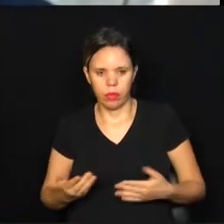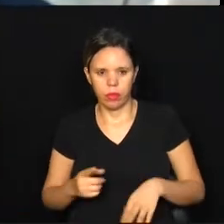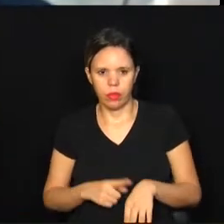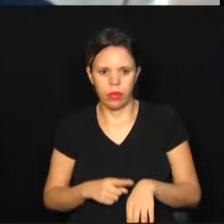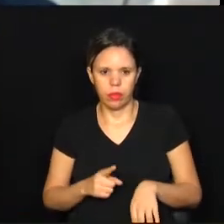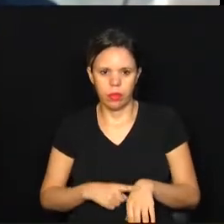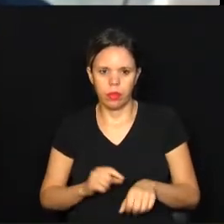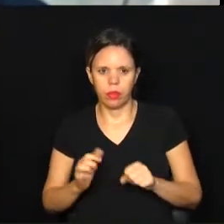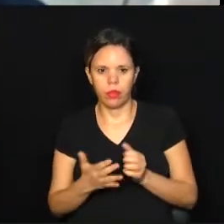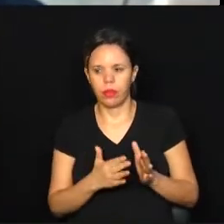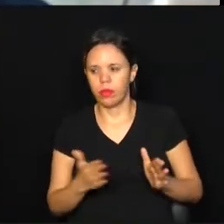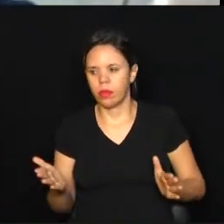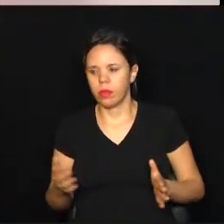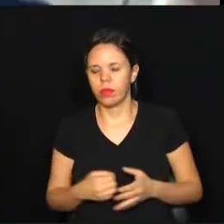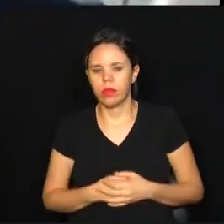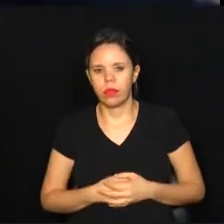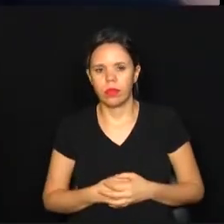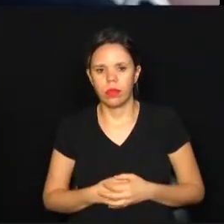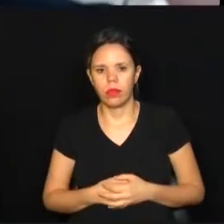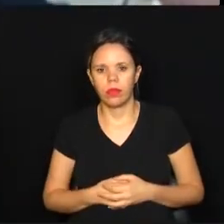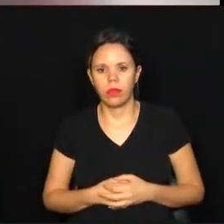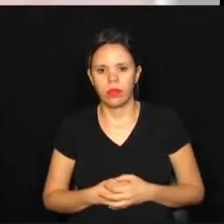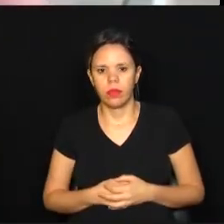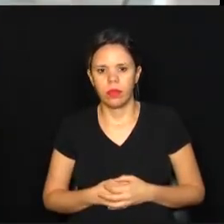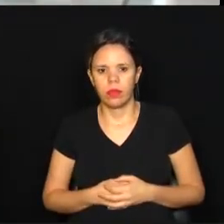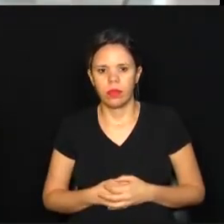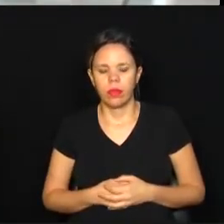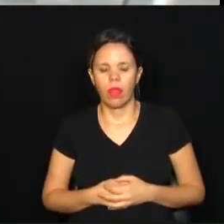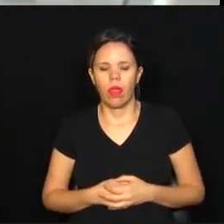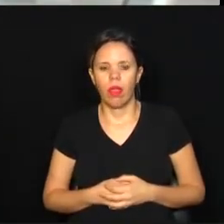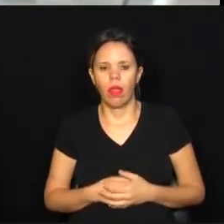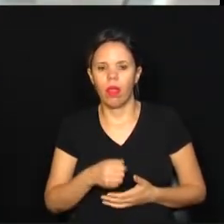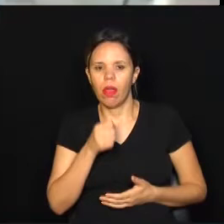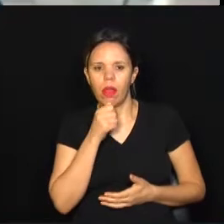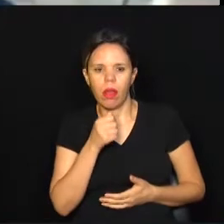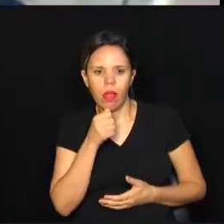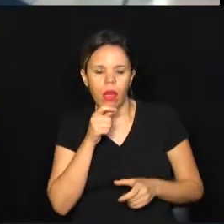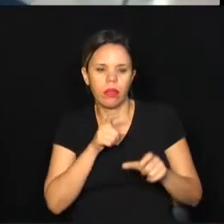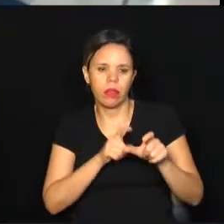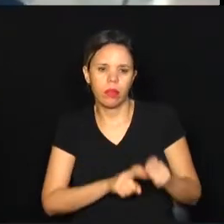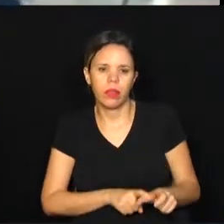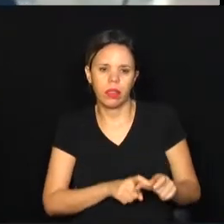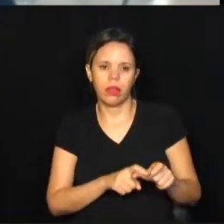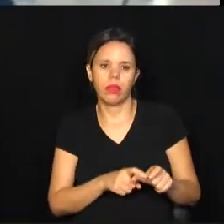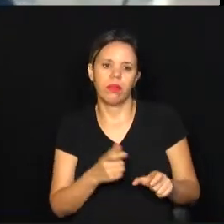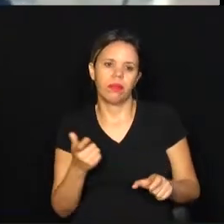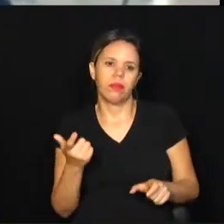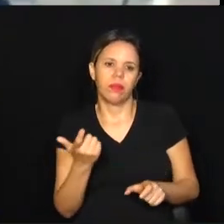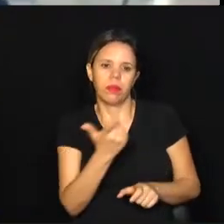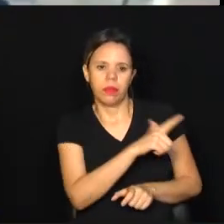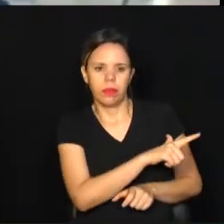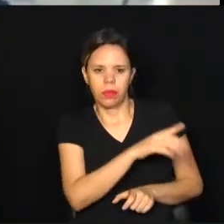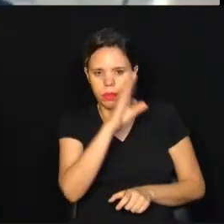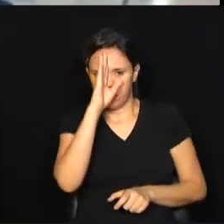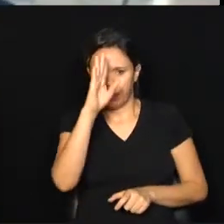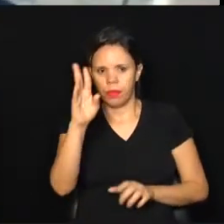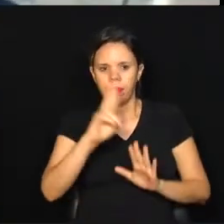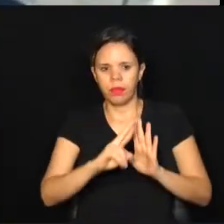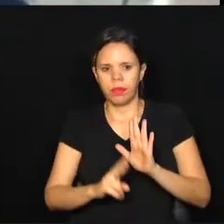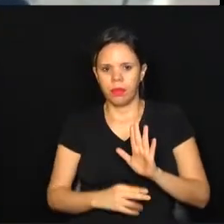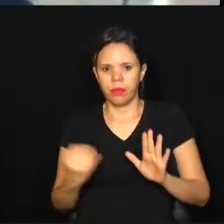da pandemia, ficando submetida a outras prioridades,